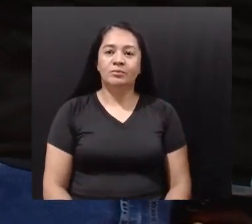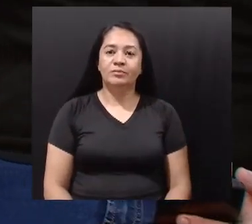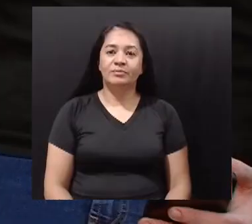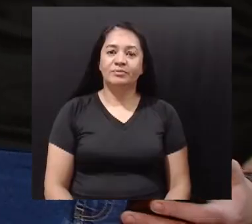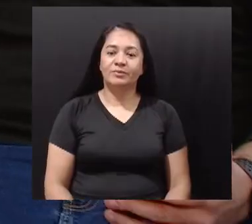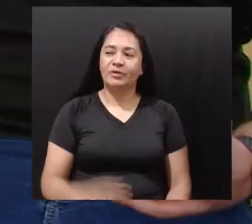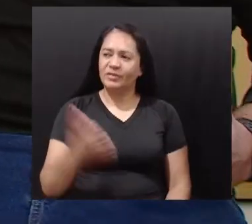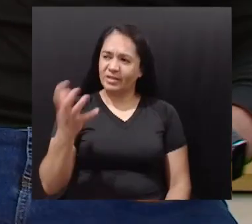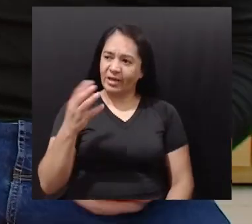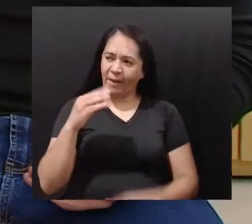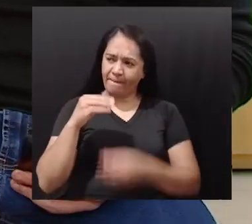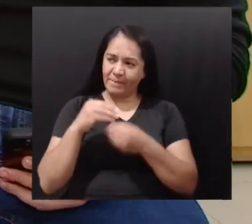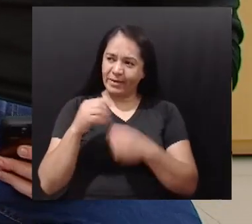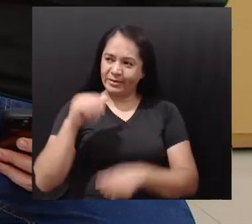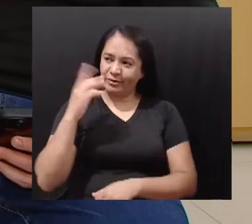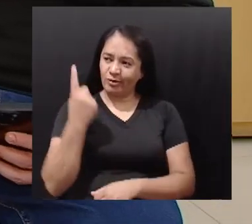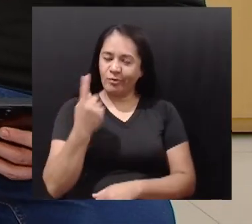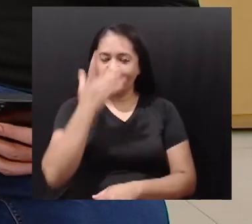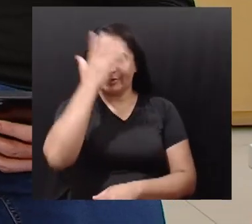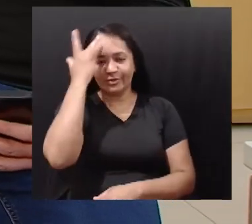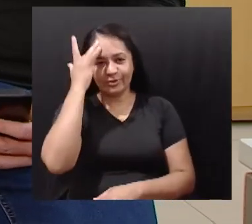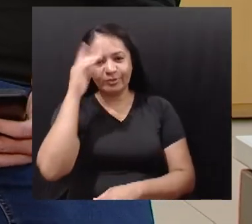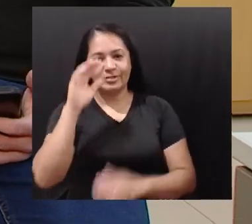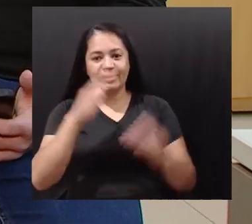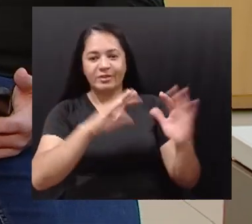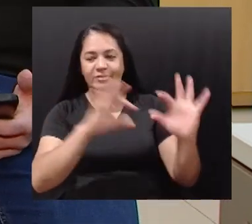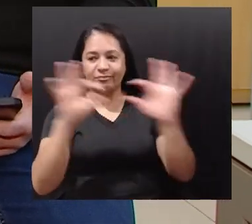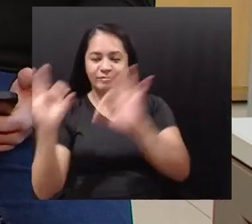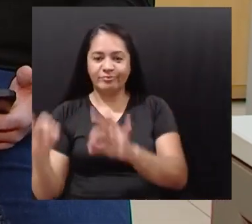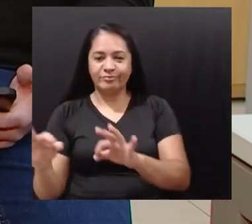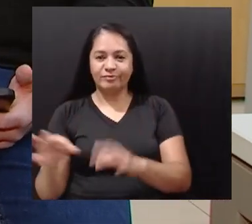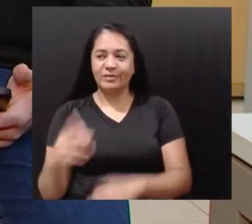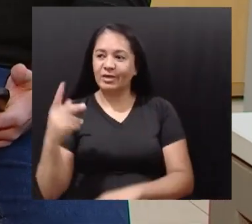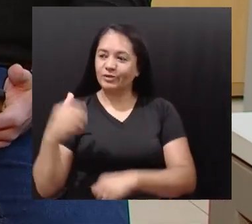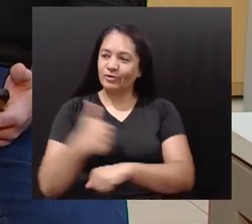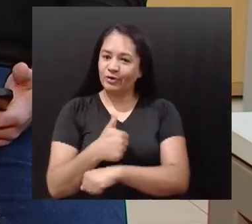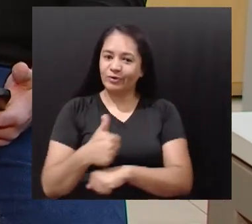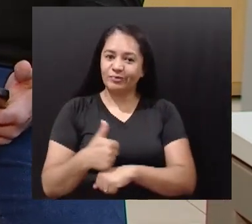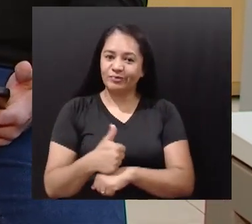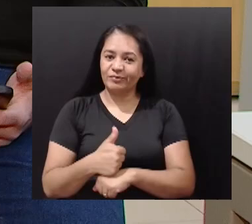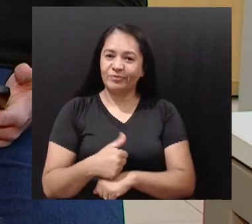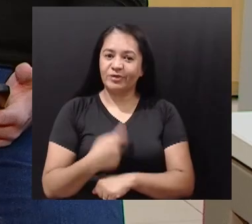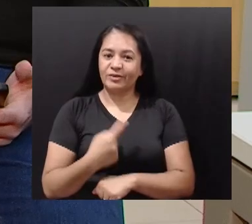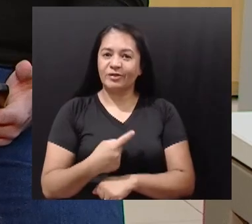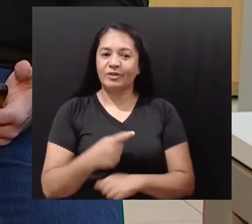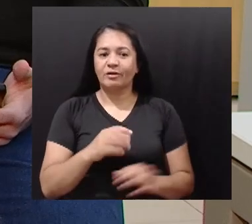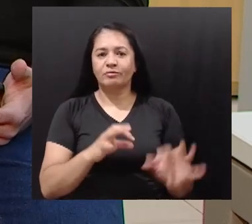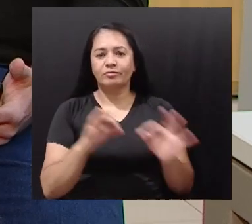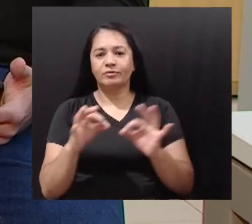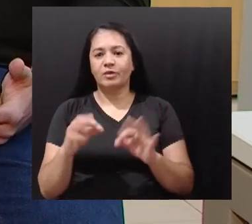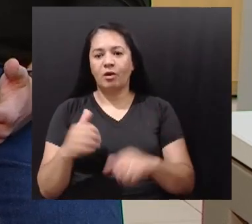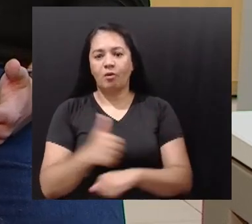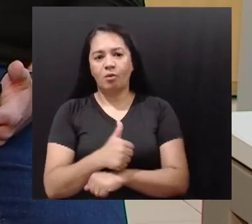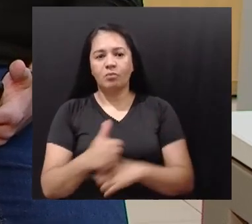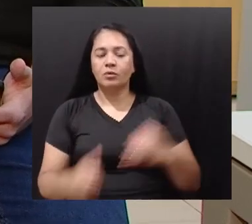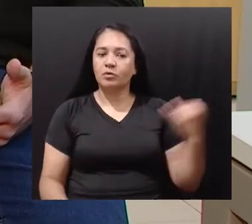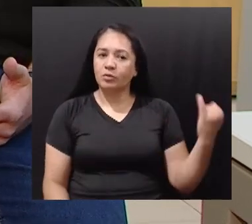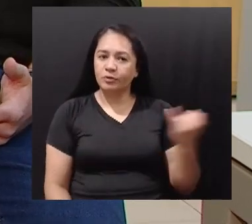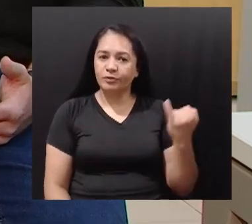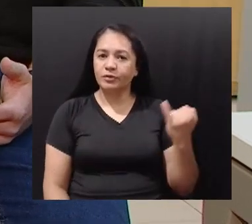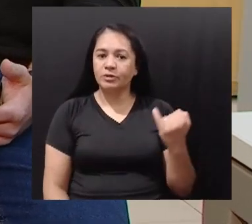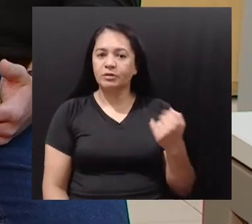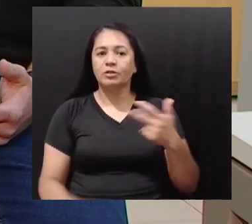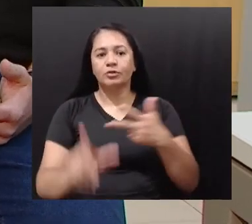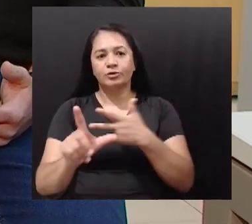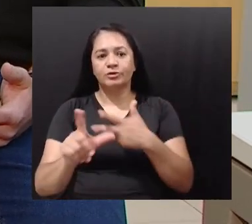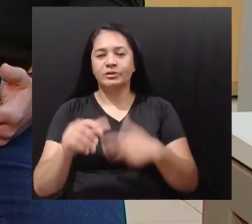está em casa sobre essa sua função, né, de encarregado de dados? Como a gente pôde ver, uma função muito importante aqui para o Legislativo. Tem mais alguma coisa que você